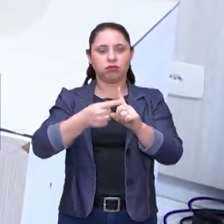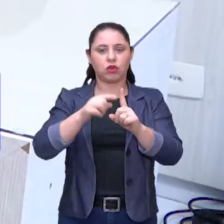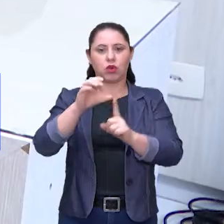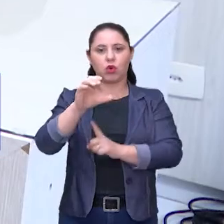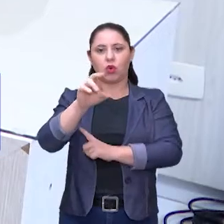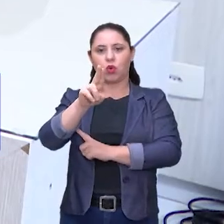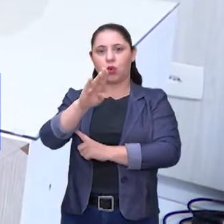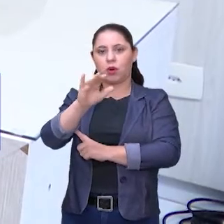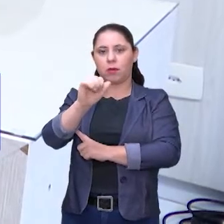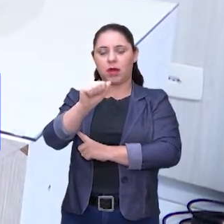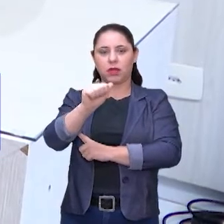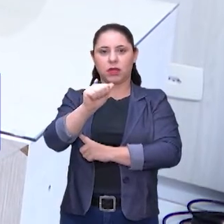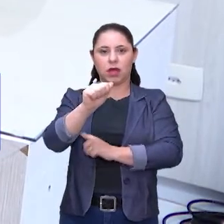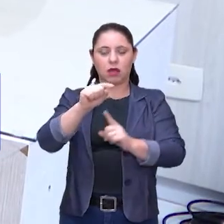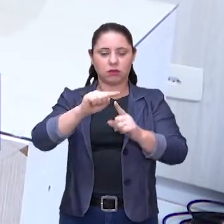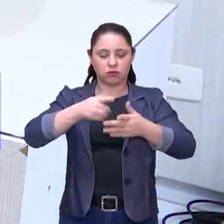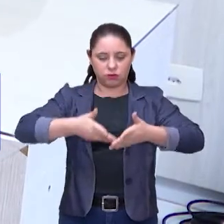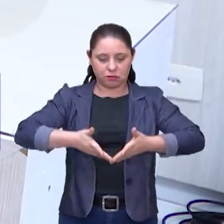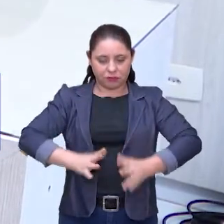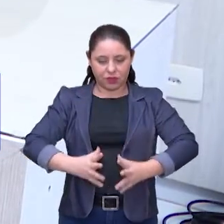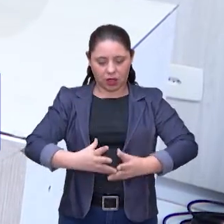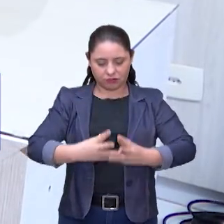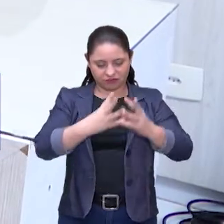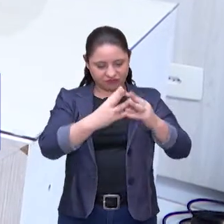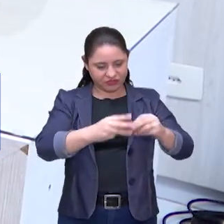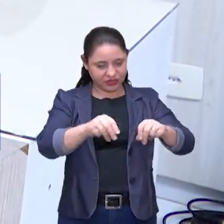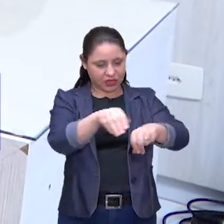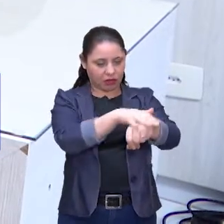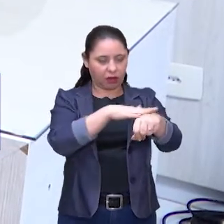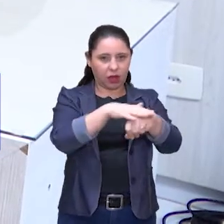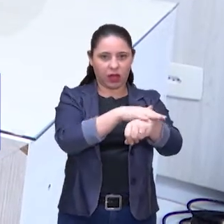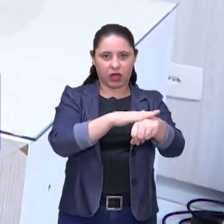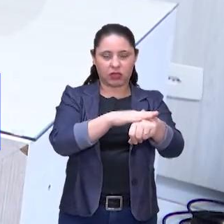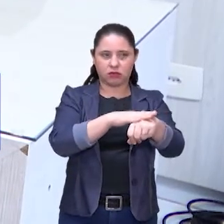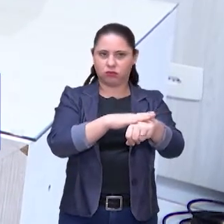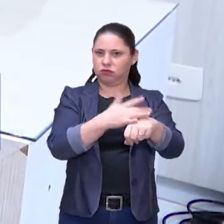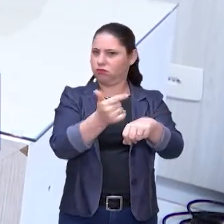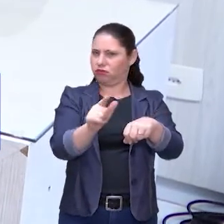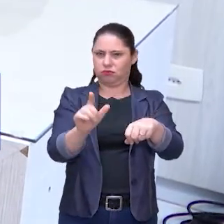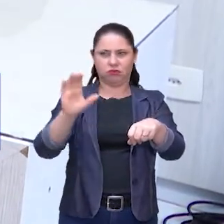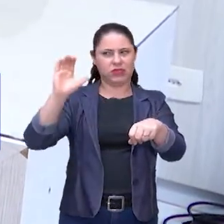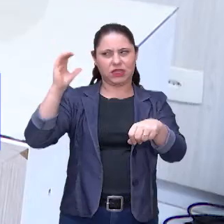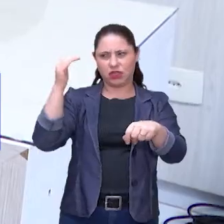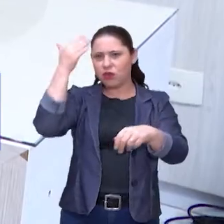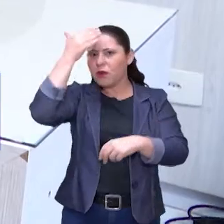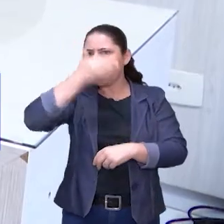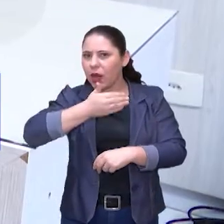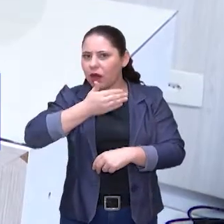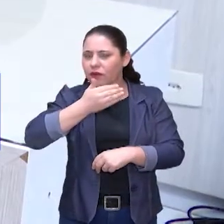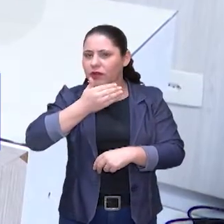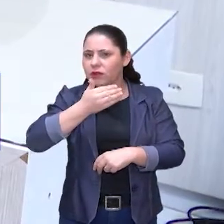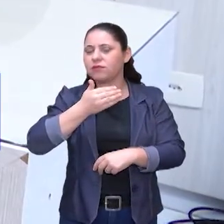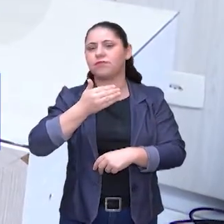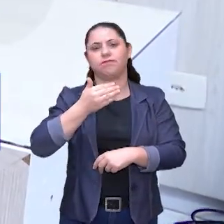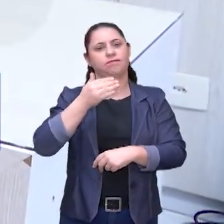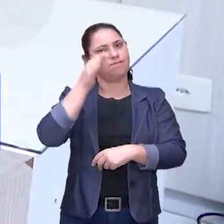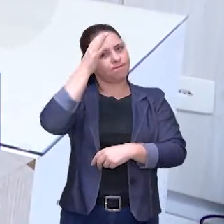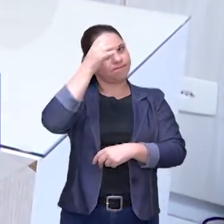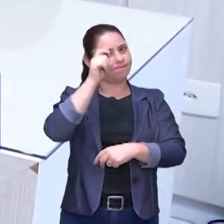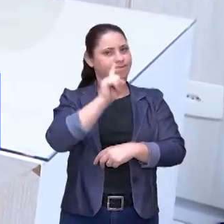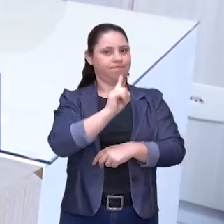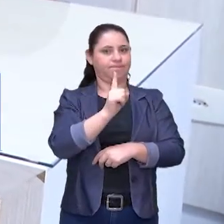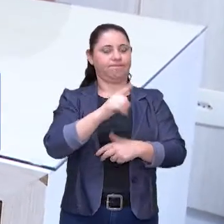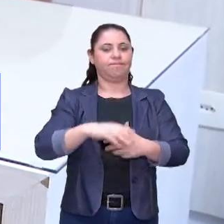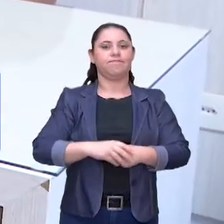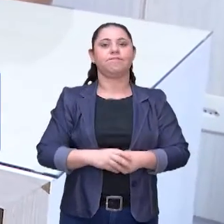mães cubanas, né? Isso é tudo na verdade, é um mito. Na verdade, não existe evidência